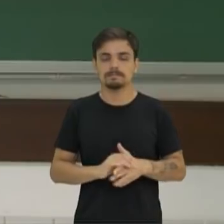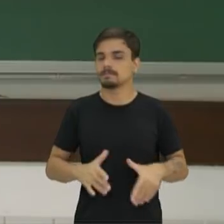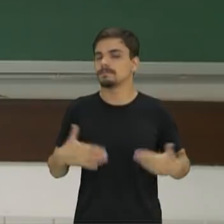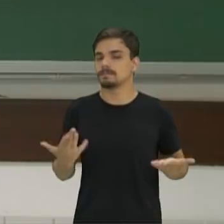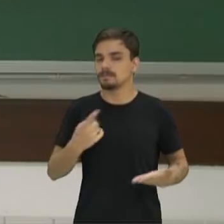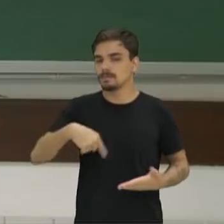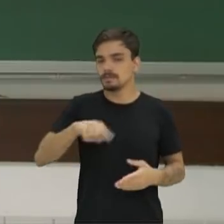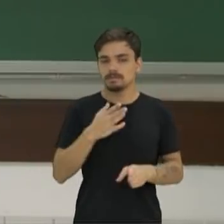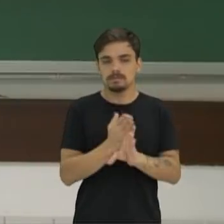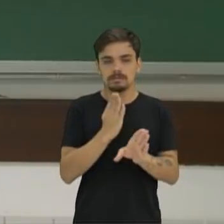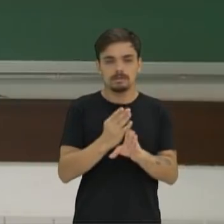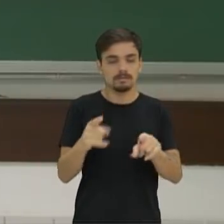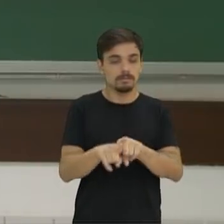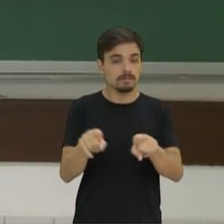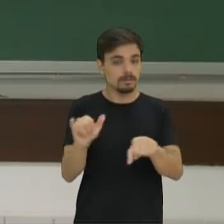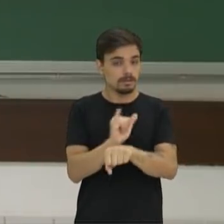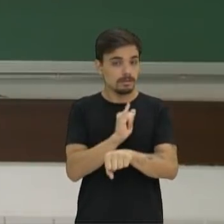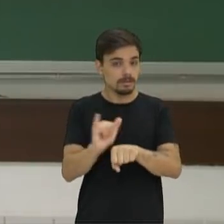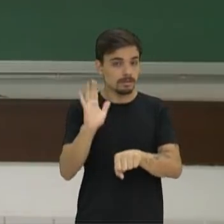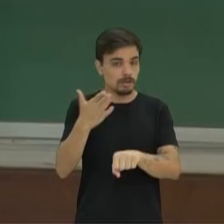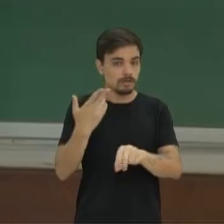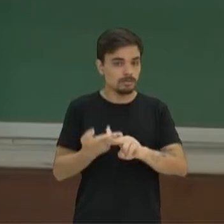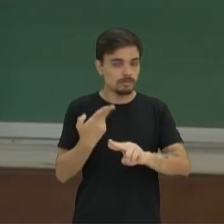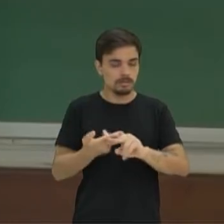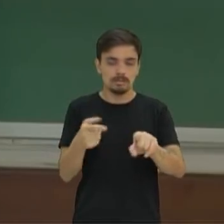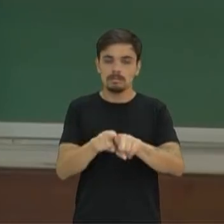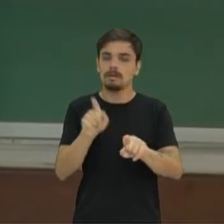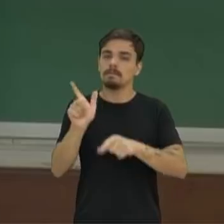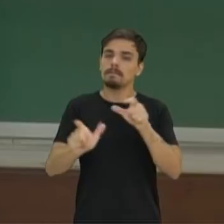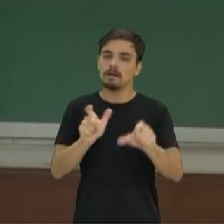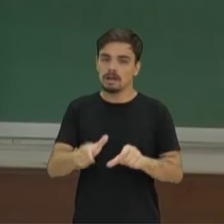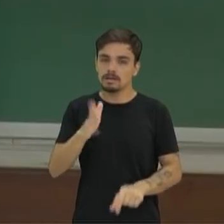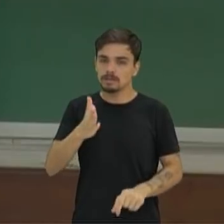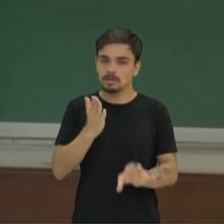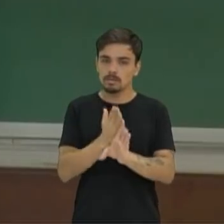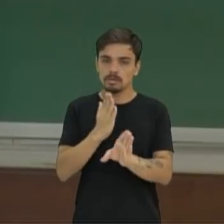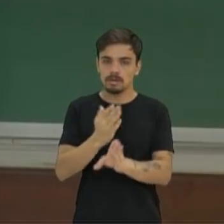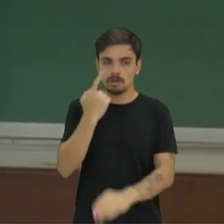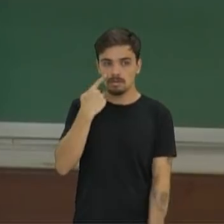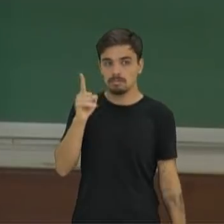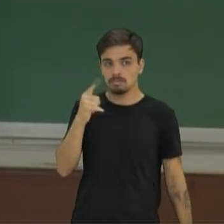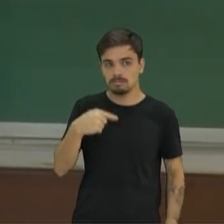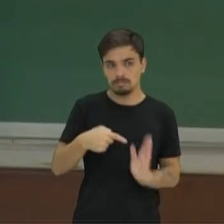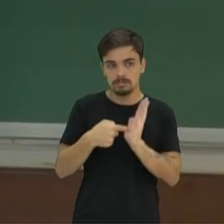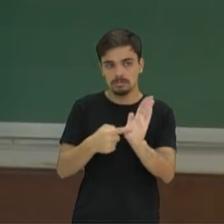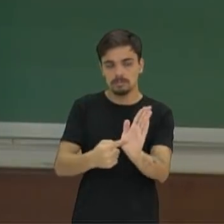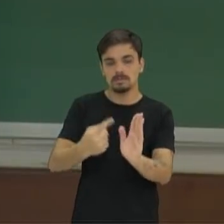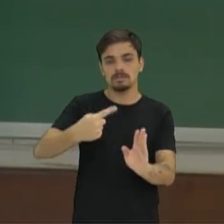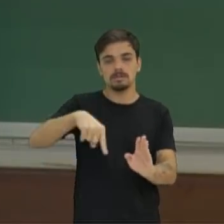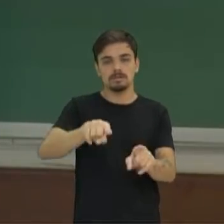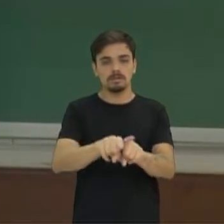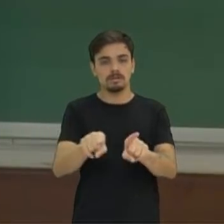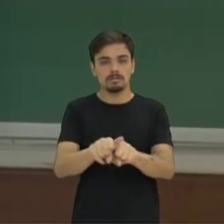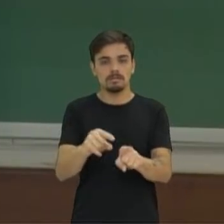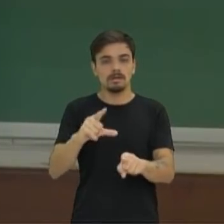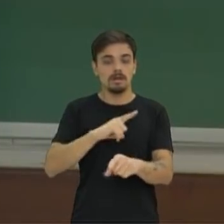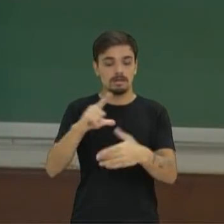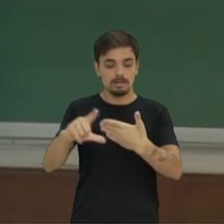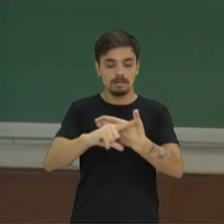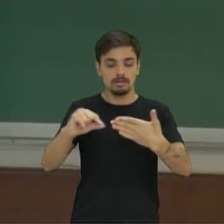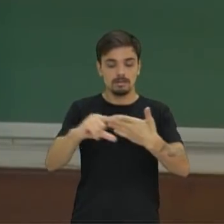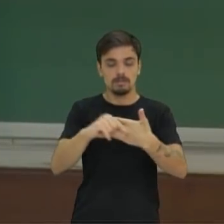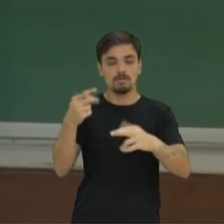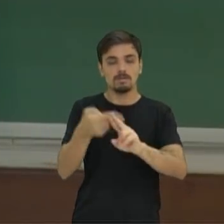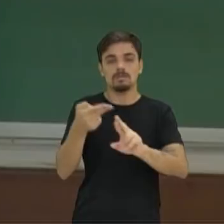Então, encontraram a estratégia utilizada? Encontraram as palavras? Olha o que eu trouxe para vocês. A articulista faz uso do verbo